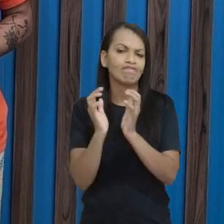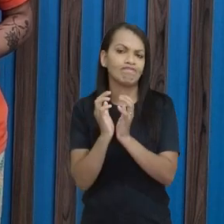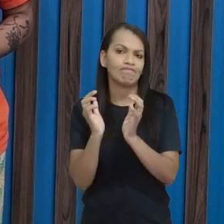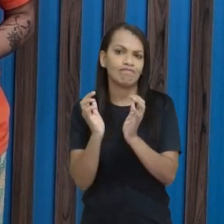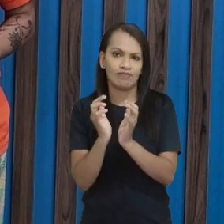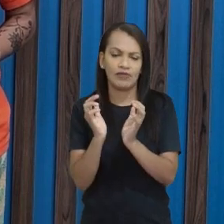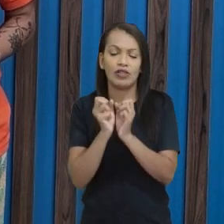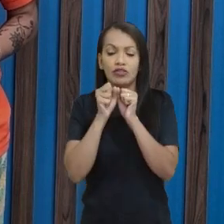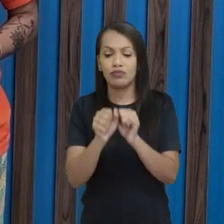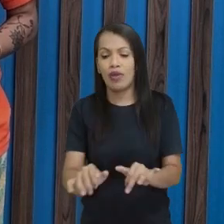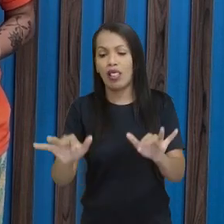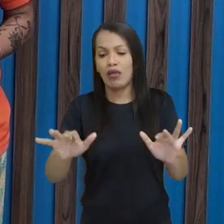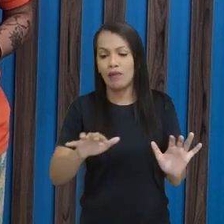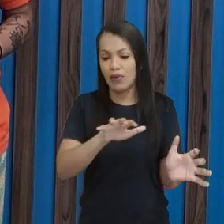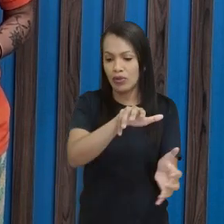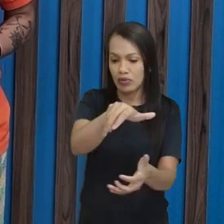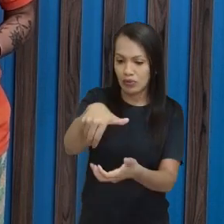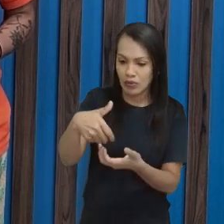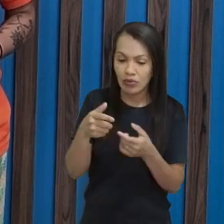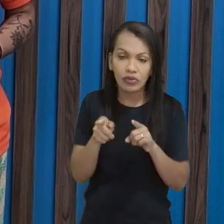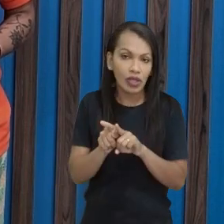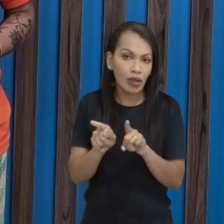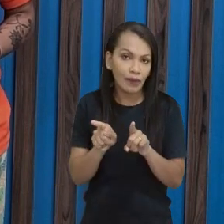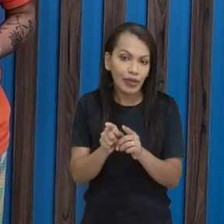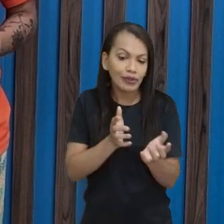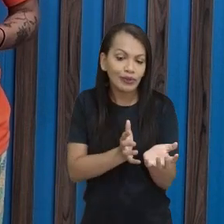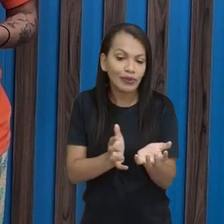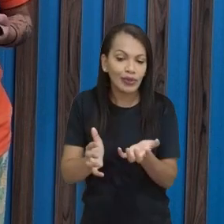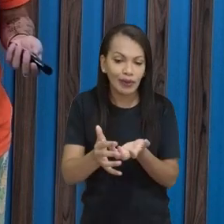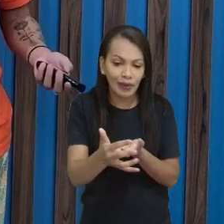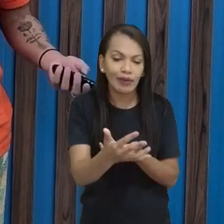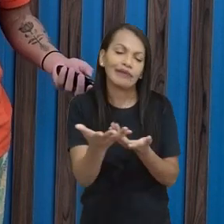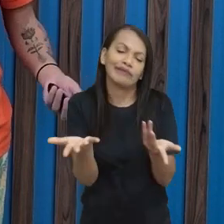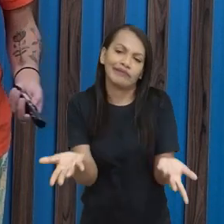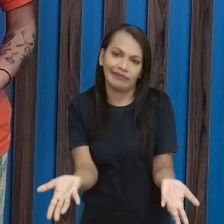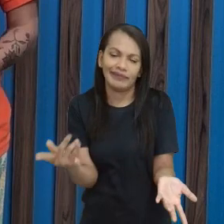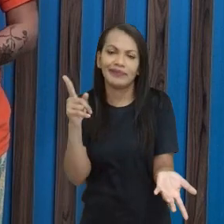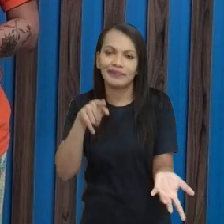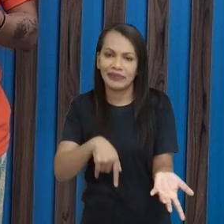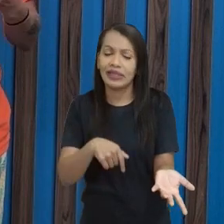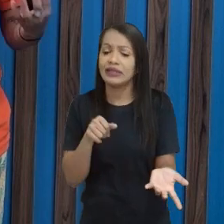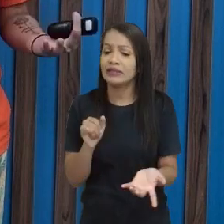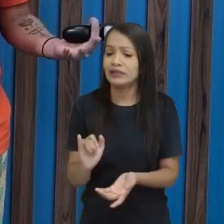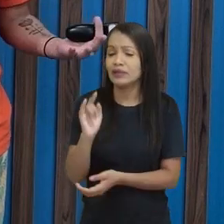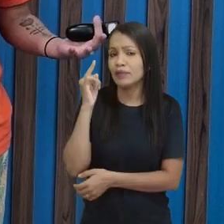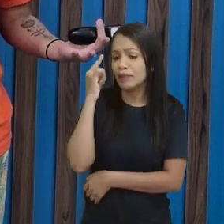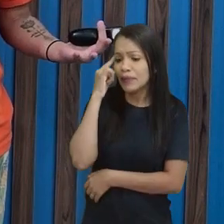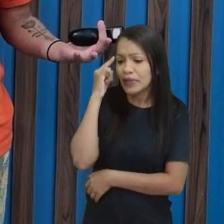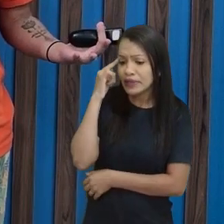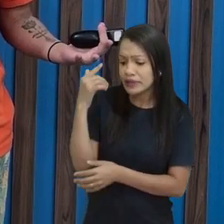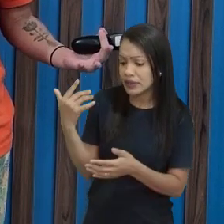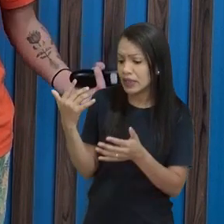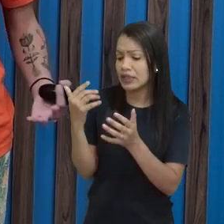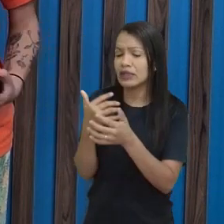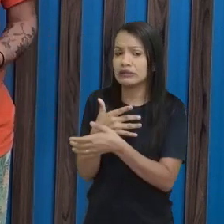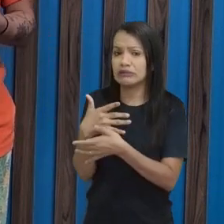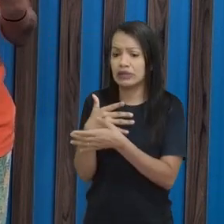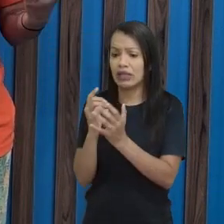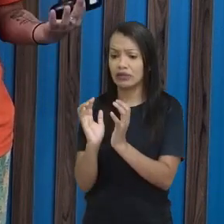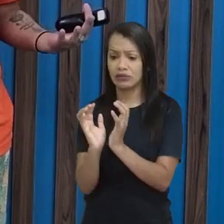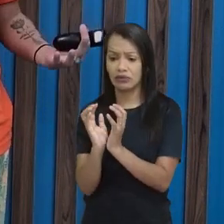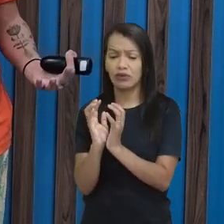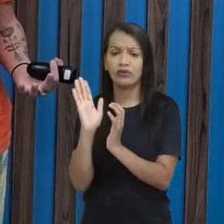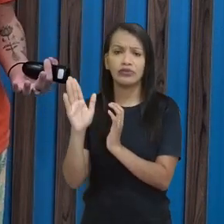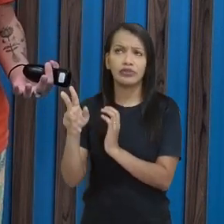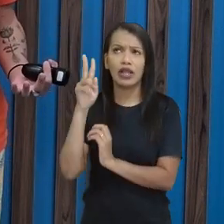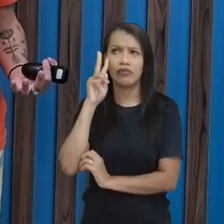o mundo, né, e também do nosso rio Capibaribe. Afinal de contas, né, se a gente pensa na cidade do Recife, já vem